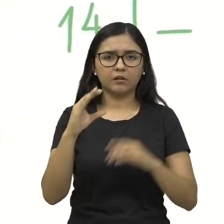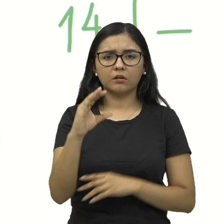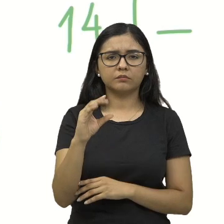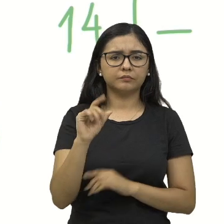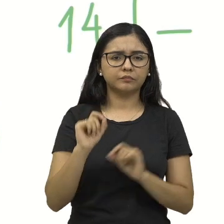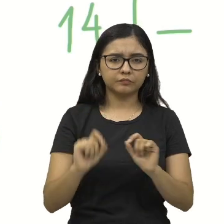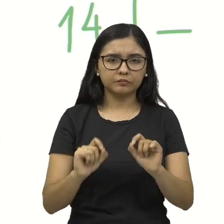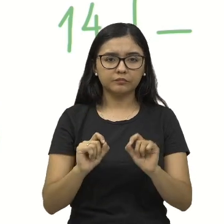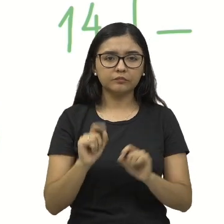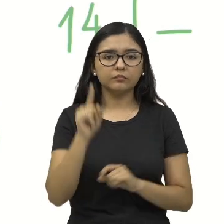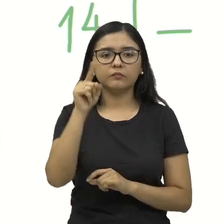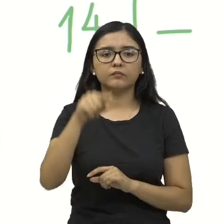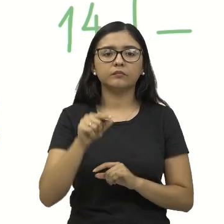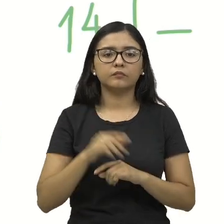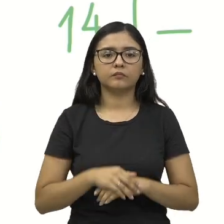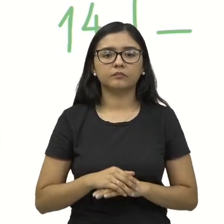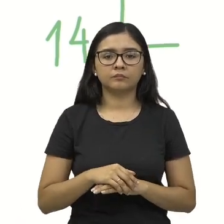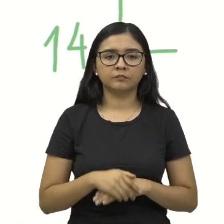é essa daqui, ó.